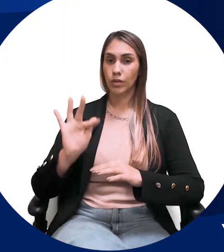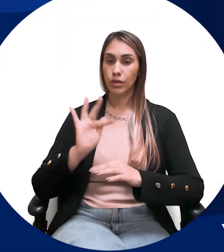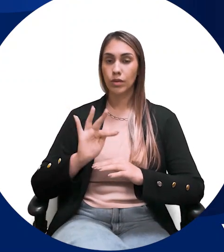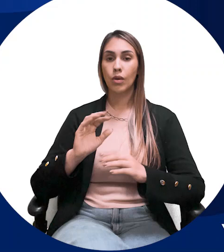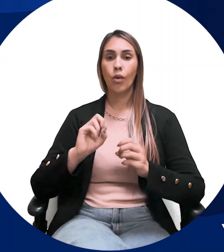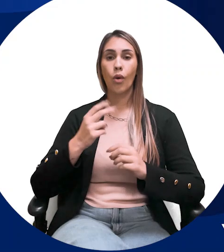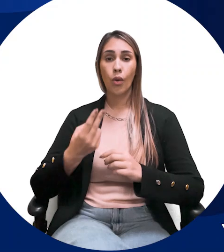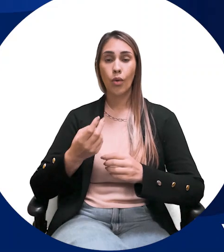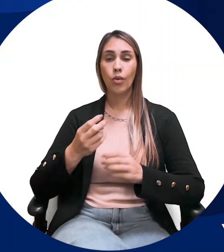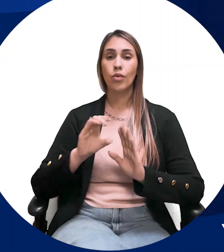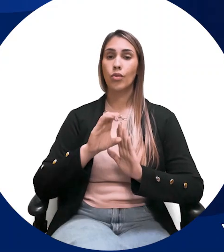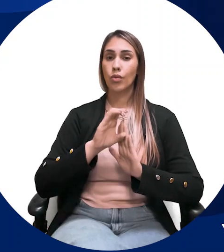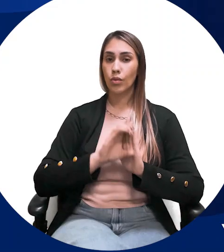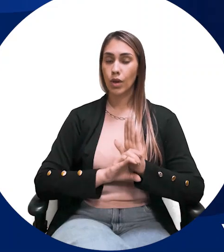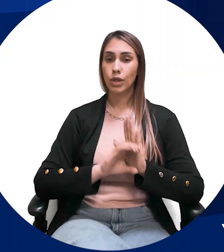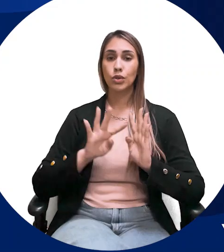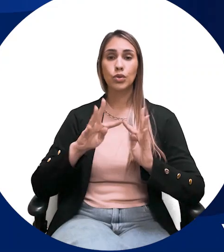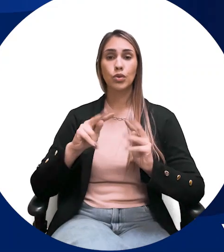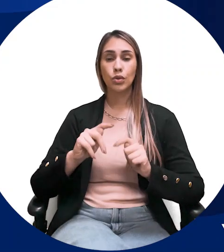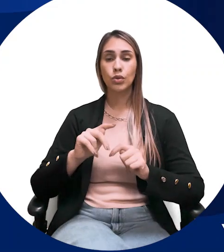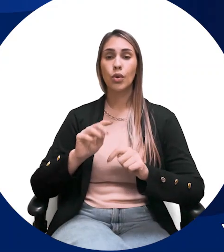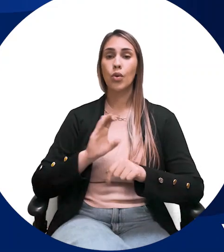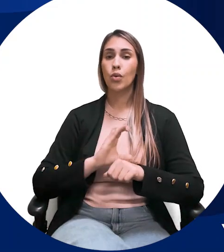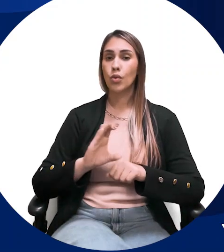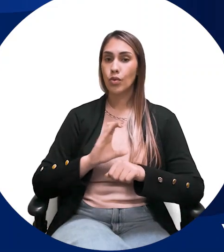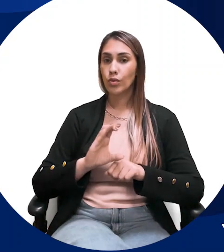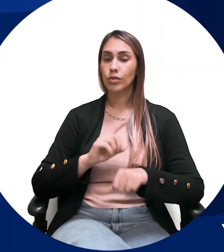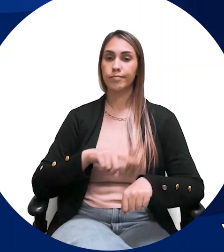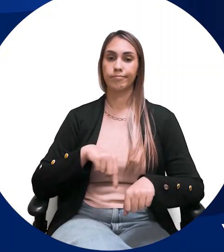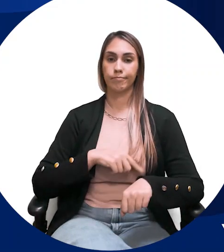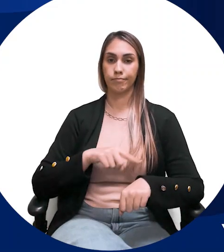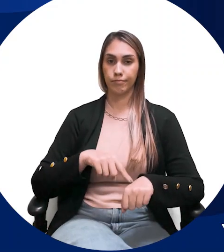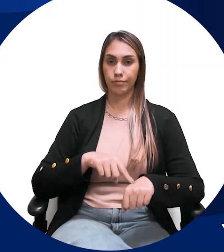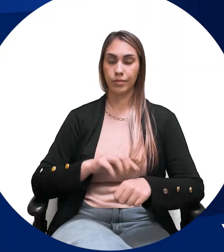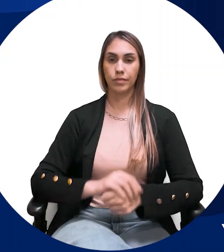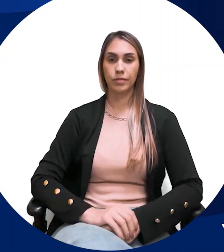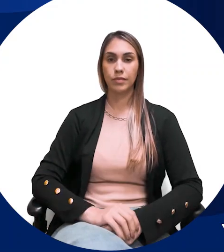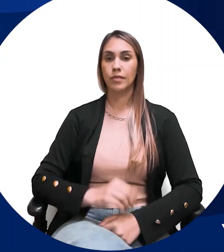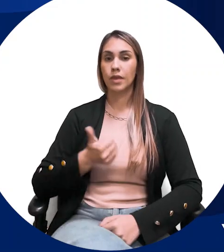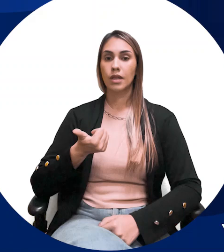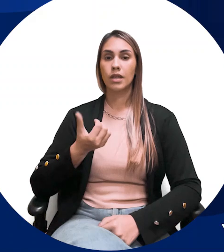15. Matriz ou ementa curricular das disciplinas de todo o curso com créditos e carga horária.